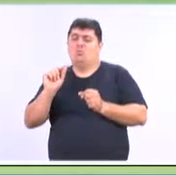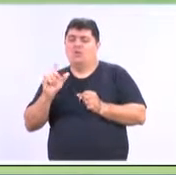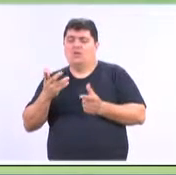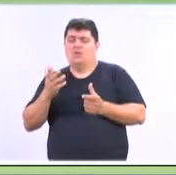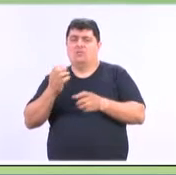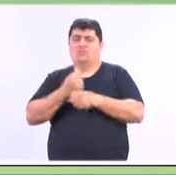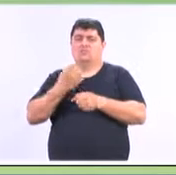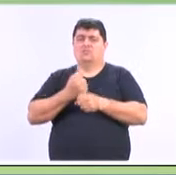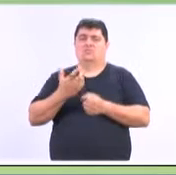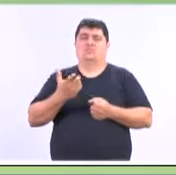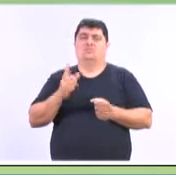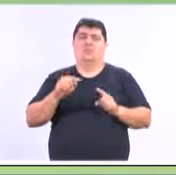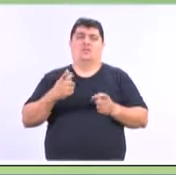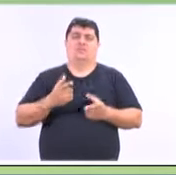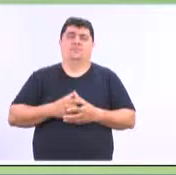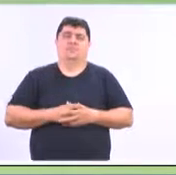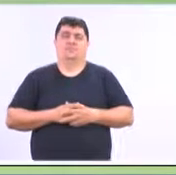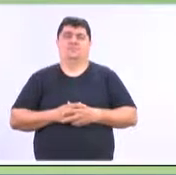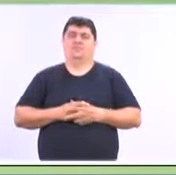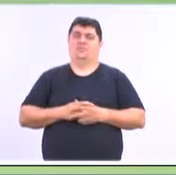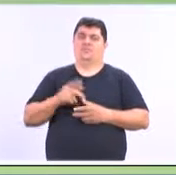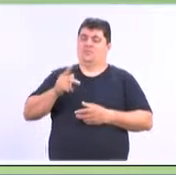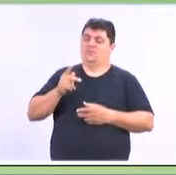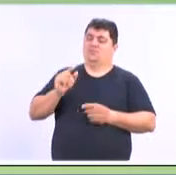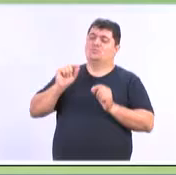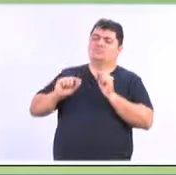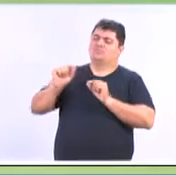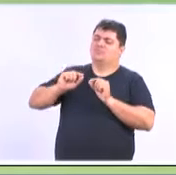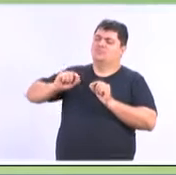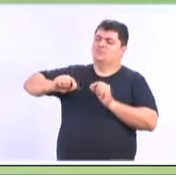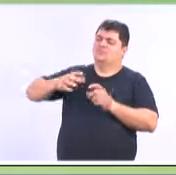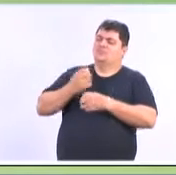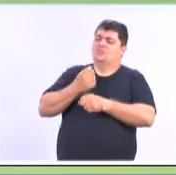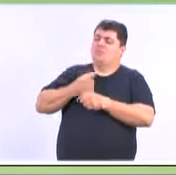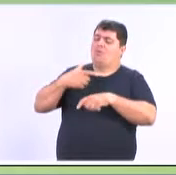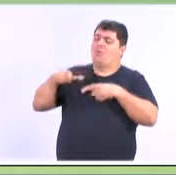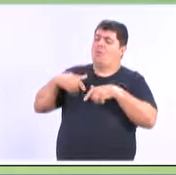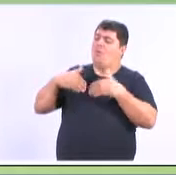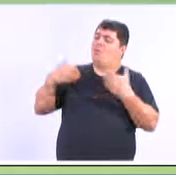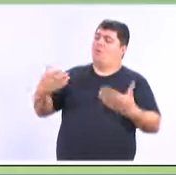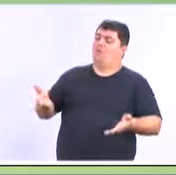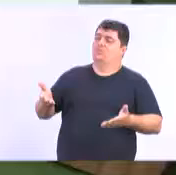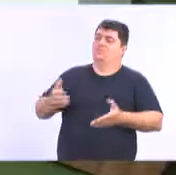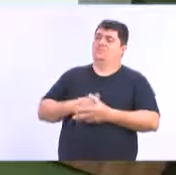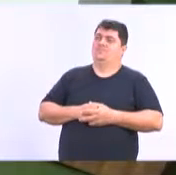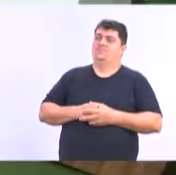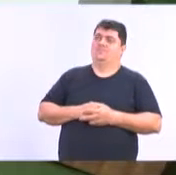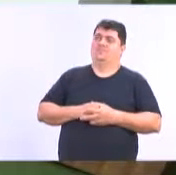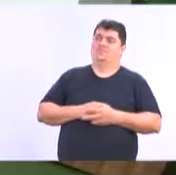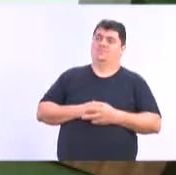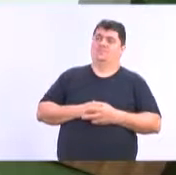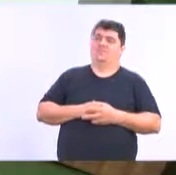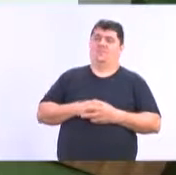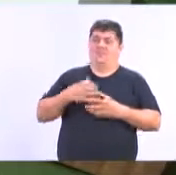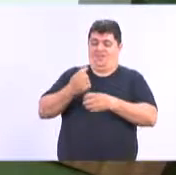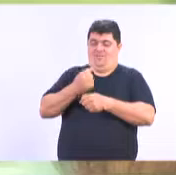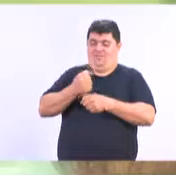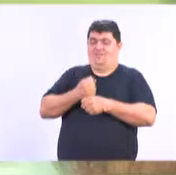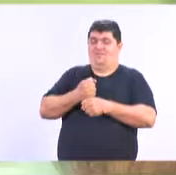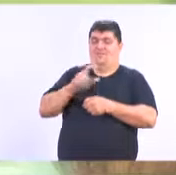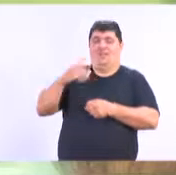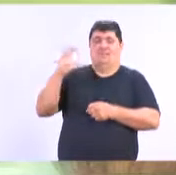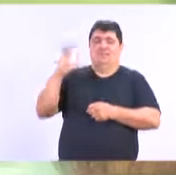contabilidade? Professora Leila. Qual o fruto do trabalho da contabilidade, professora Leila? Professor Adriano, a contabilidade é